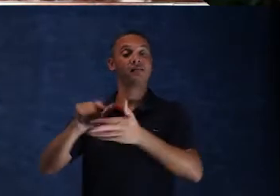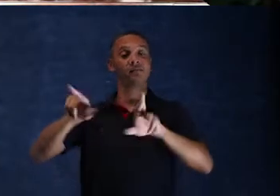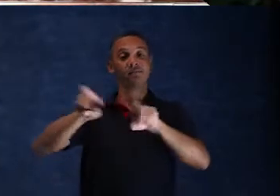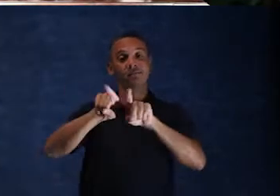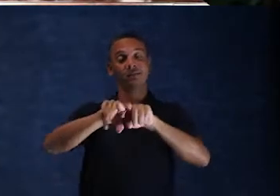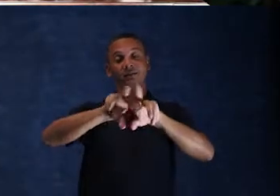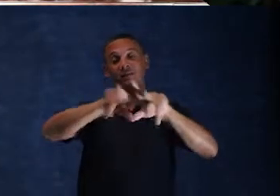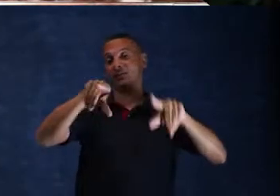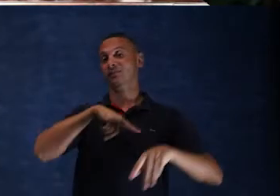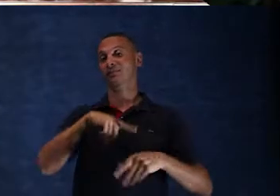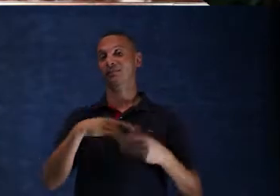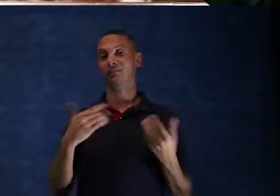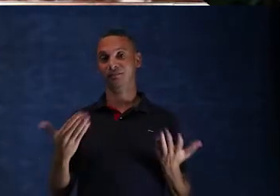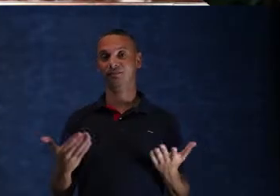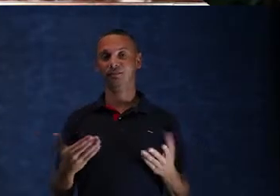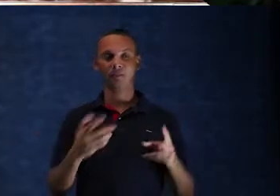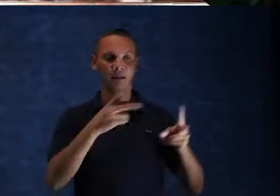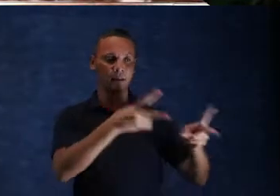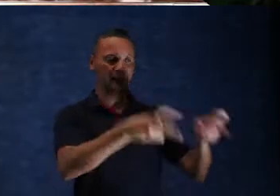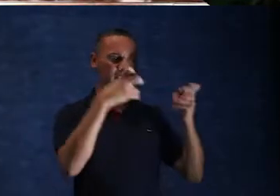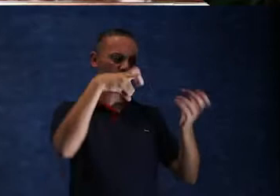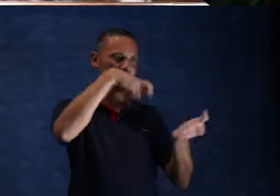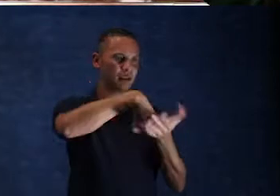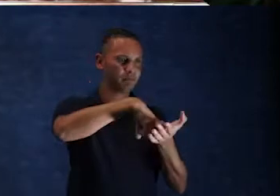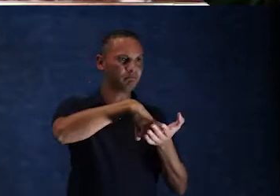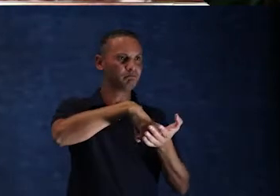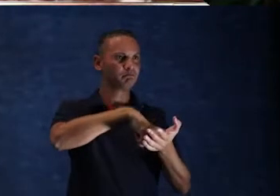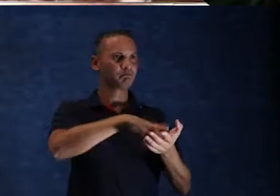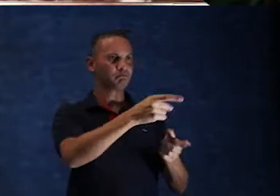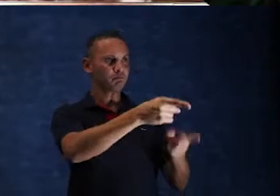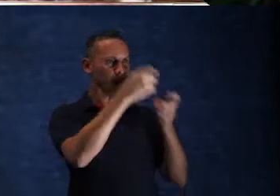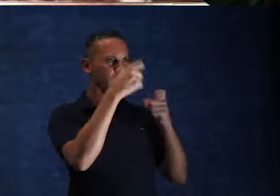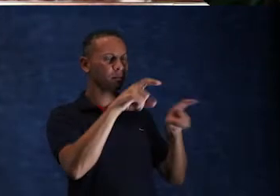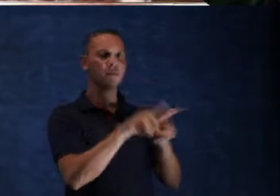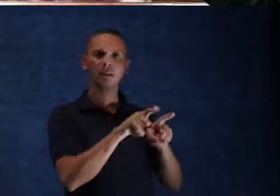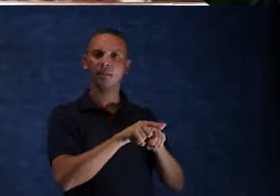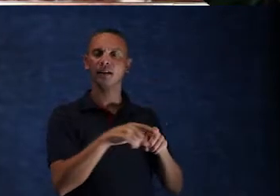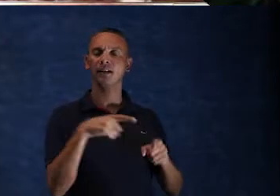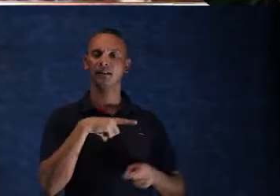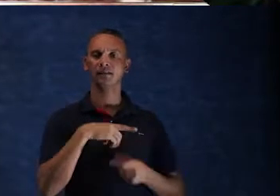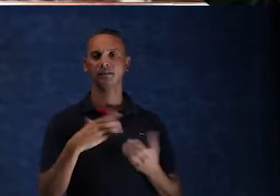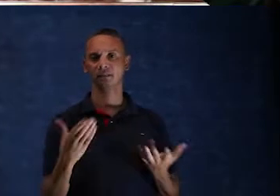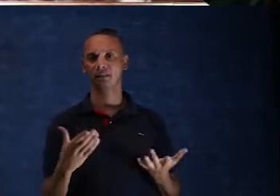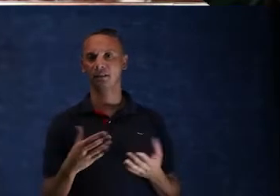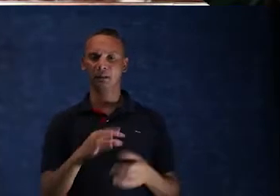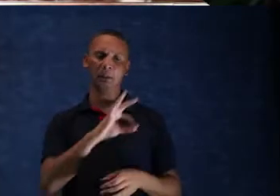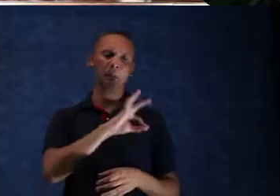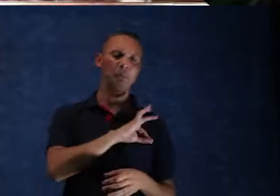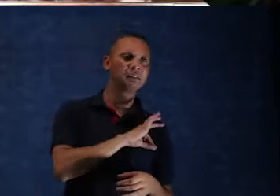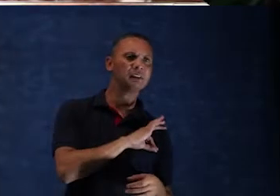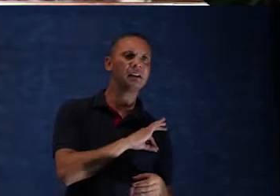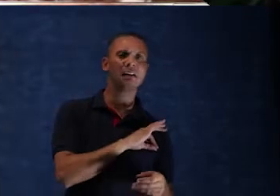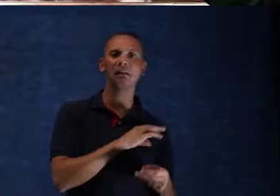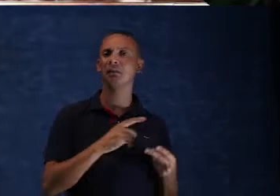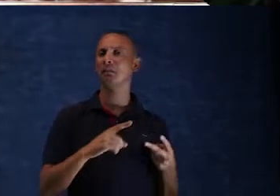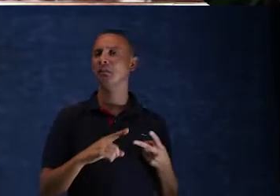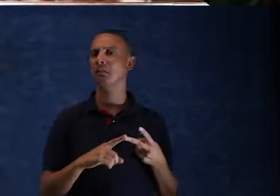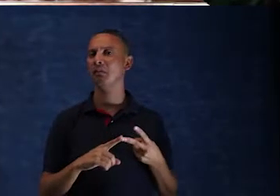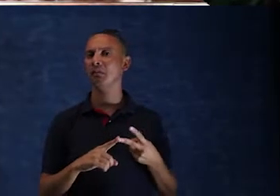que persegue o crime e o castigo, seja ele policial